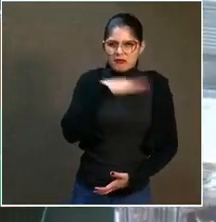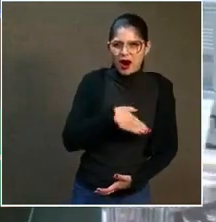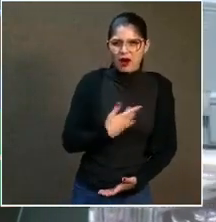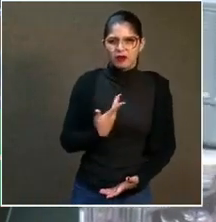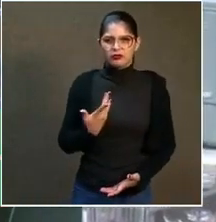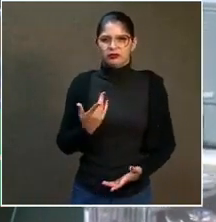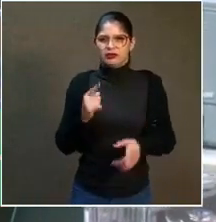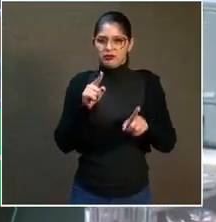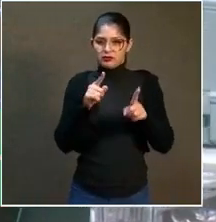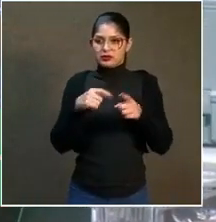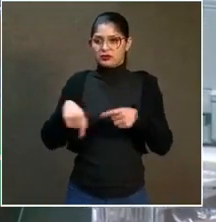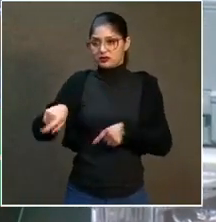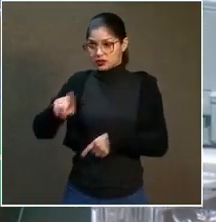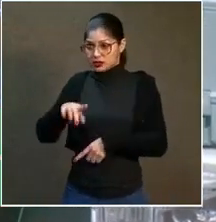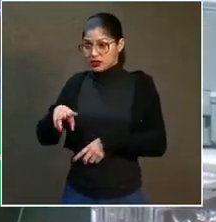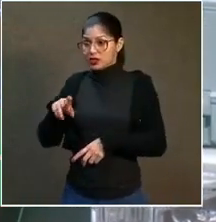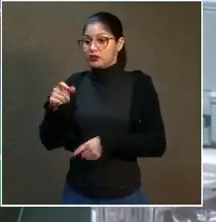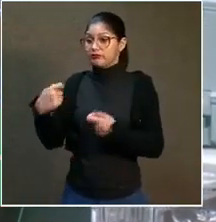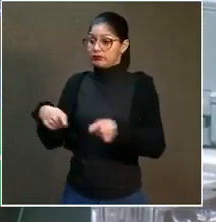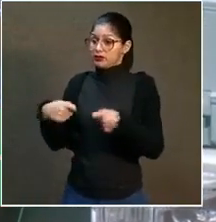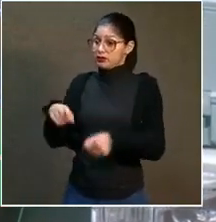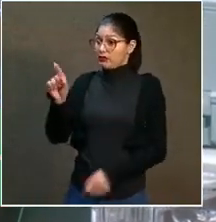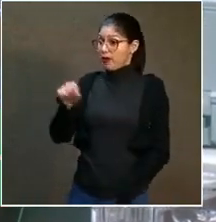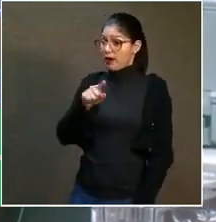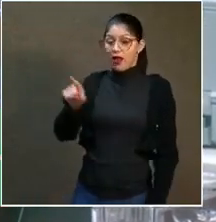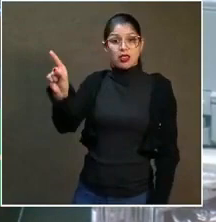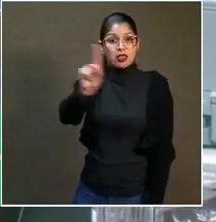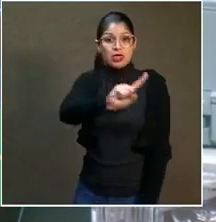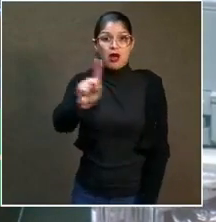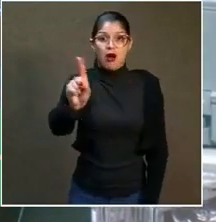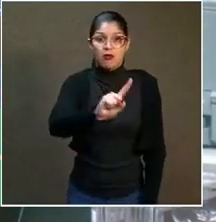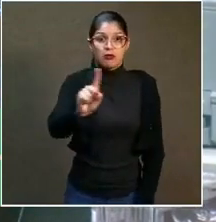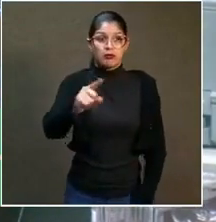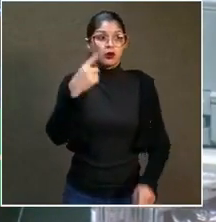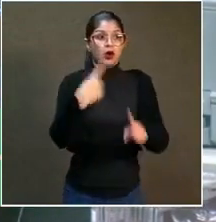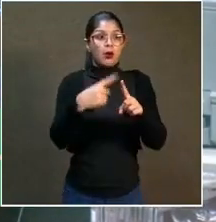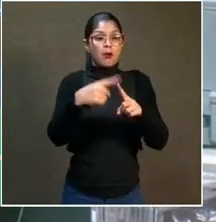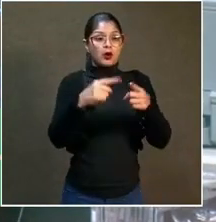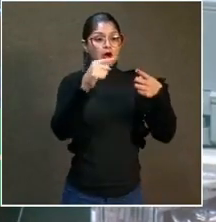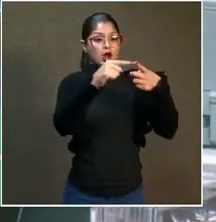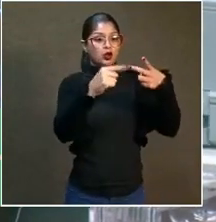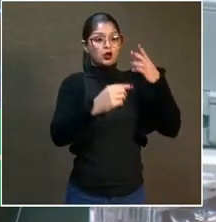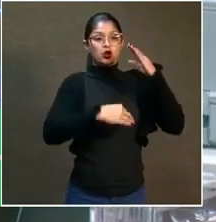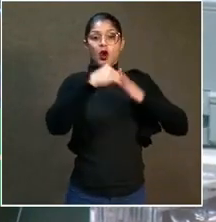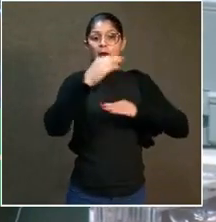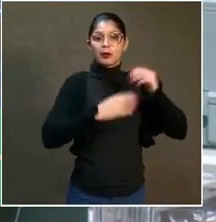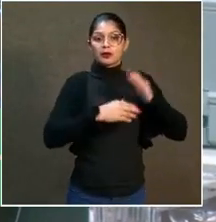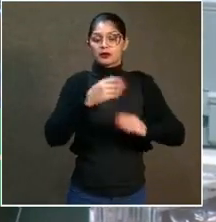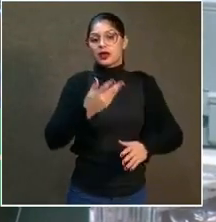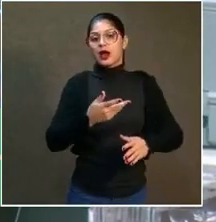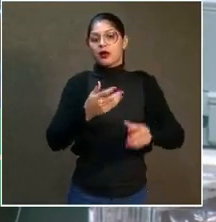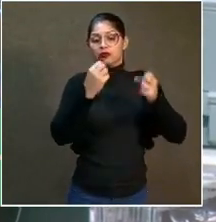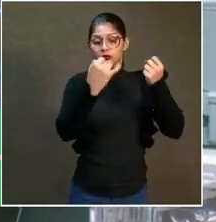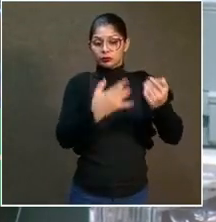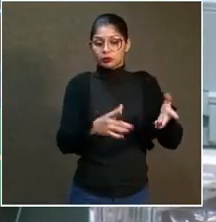para condenar, vossas excelências vão falar que não. Porque não teve crueldade, porque dois peritos falaram que não teve crueldade.